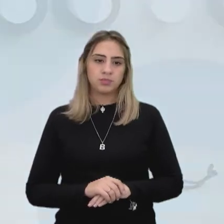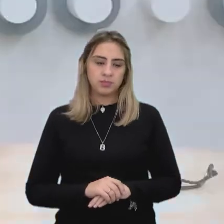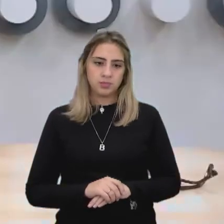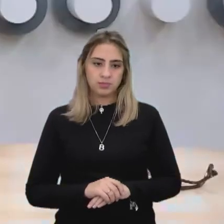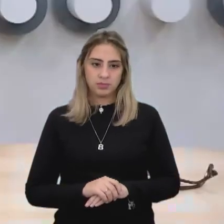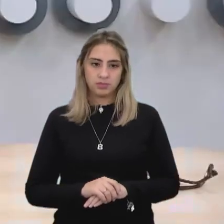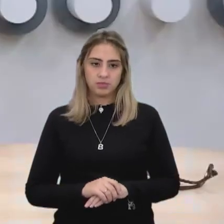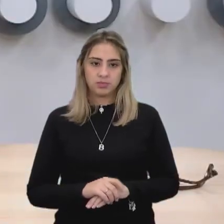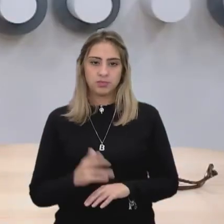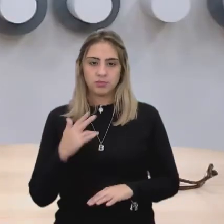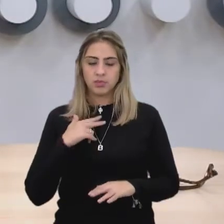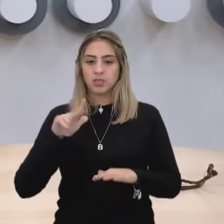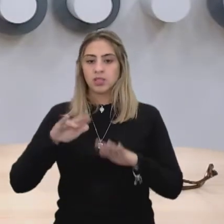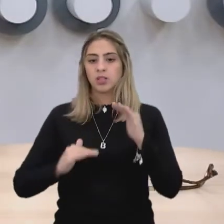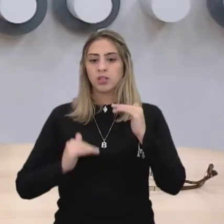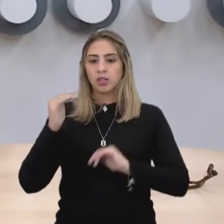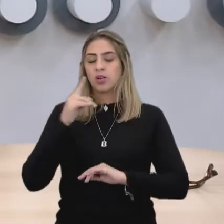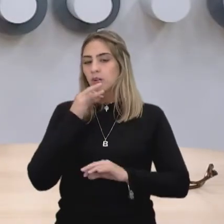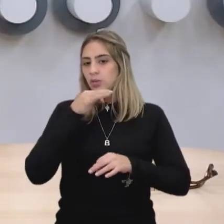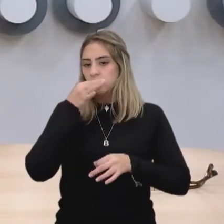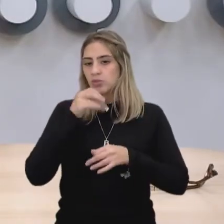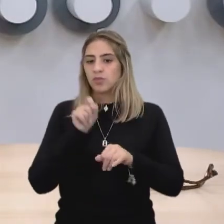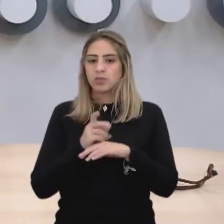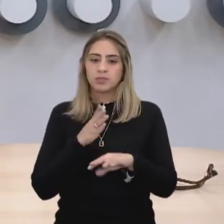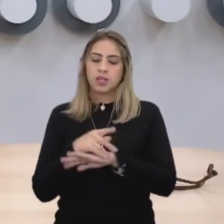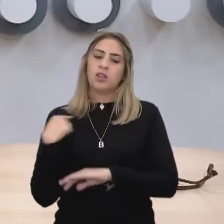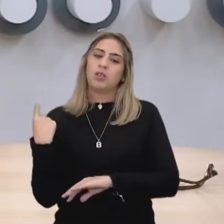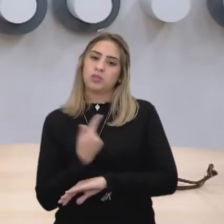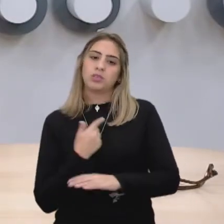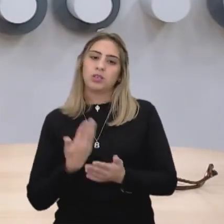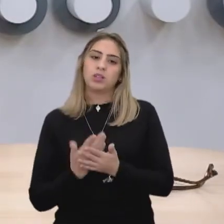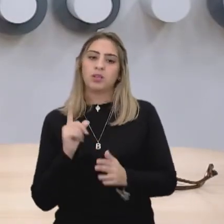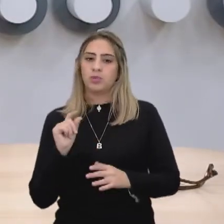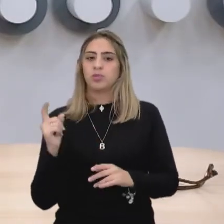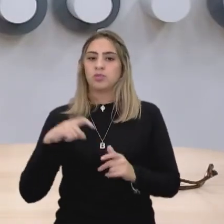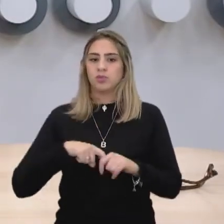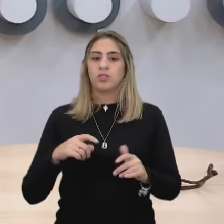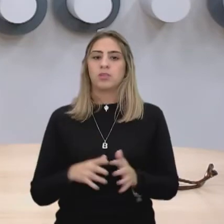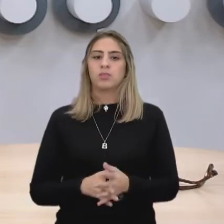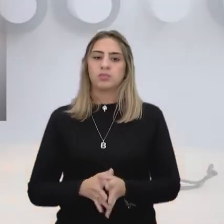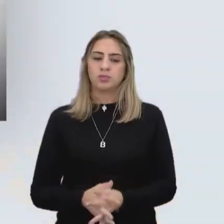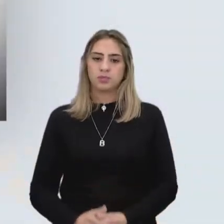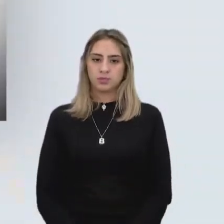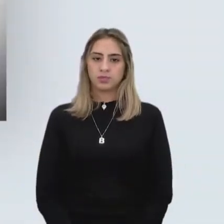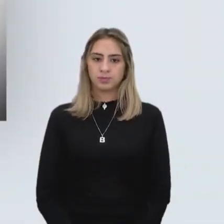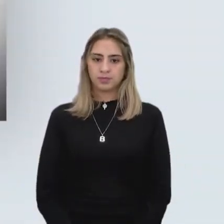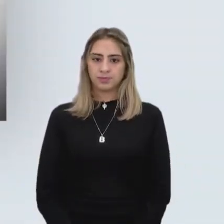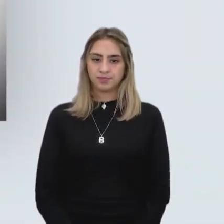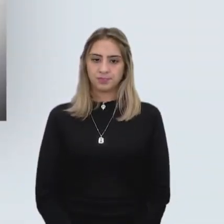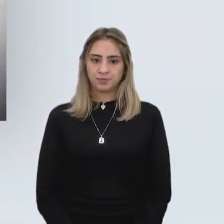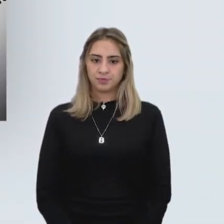das desigualdades, né? É um assunto que faz parte dessa aula, daqui a pouco nós voltamos.